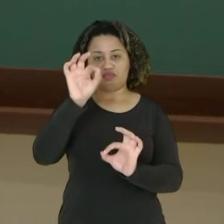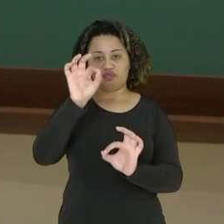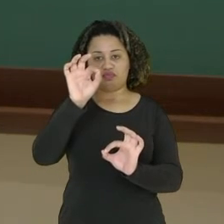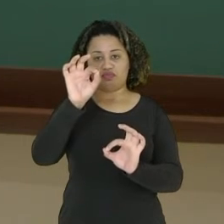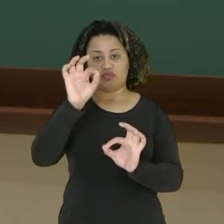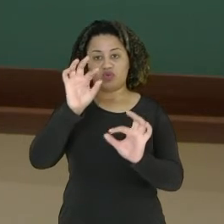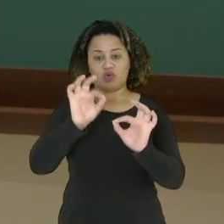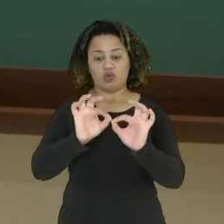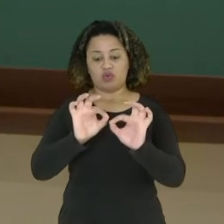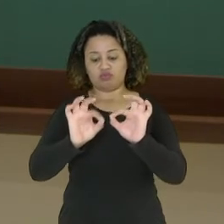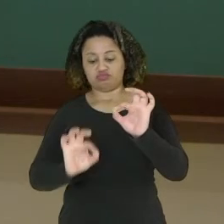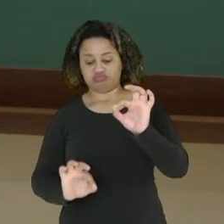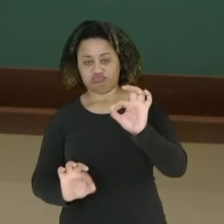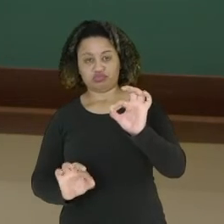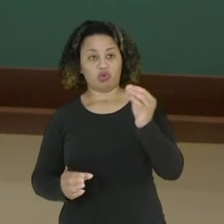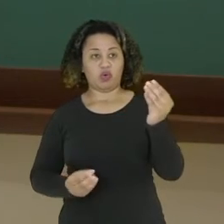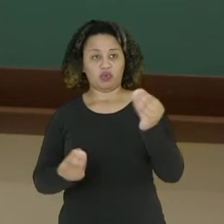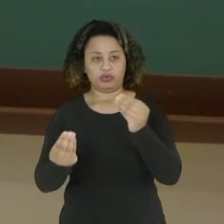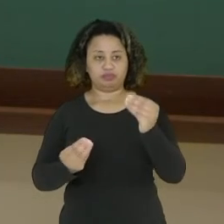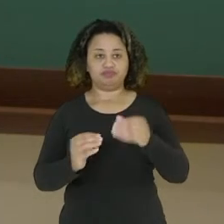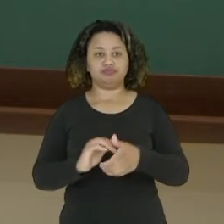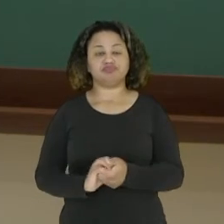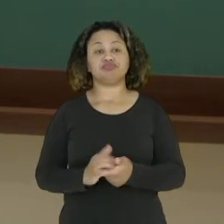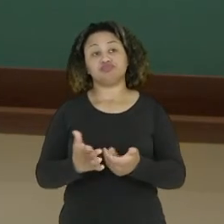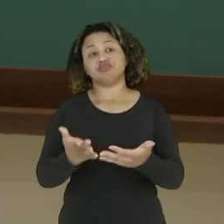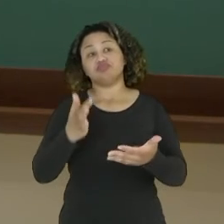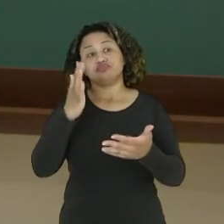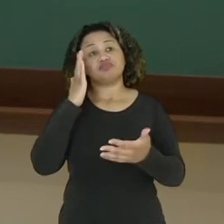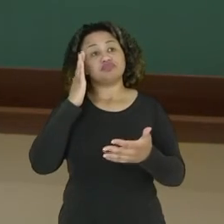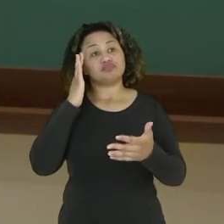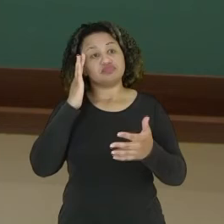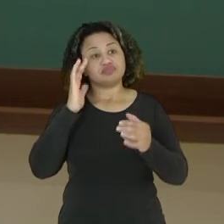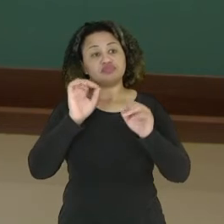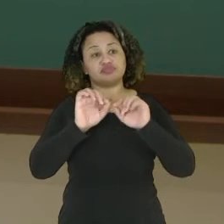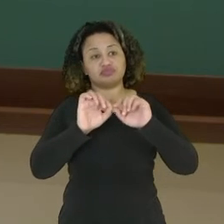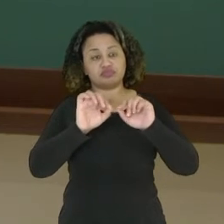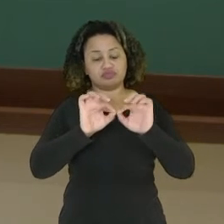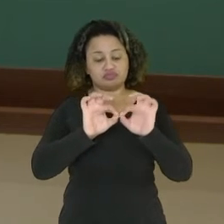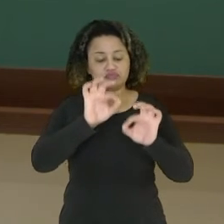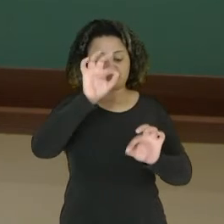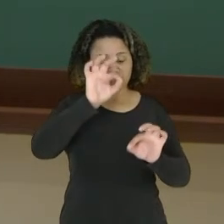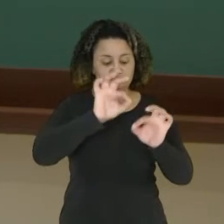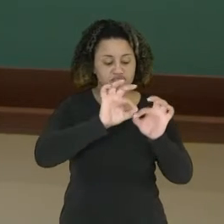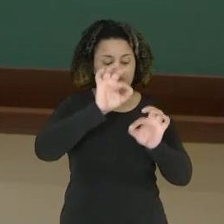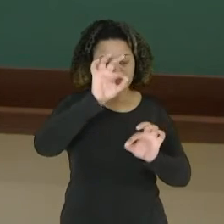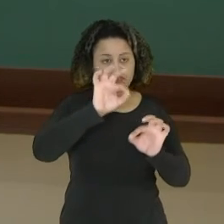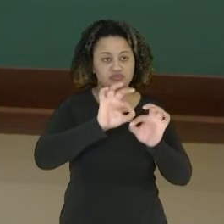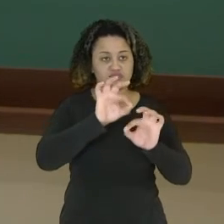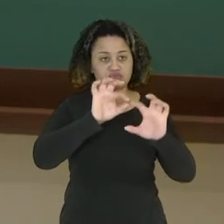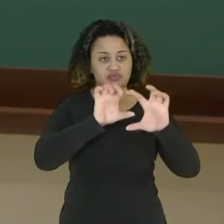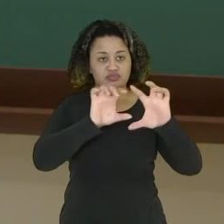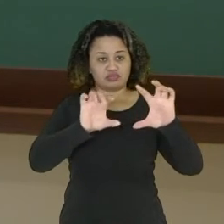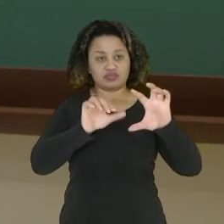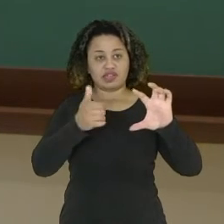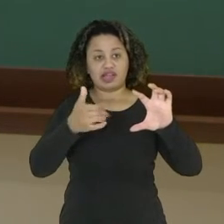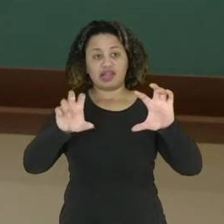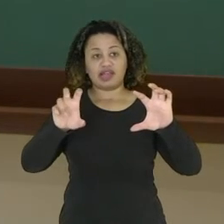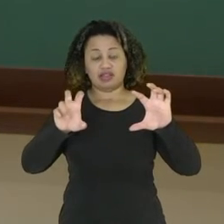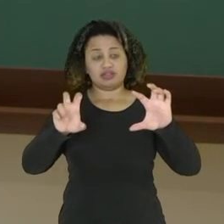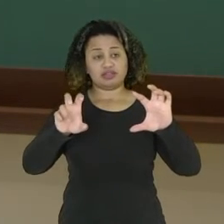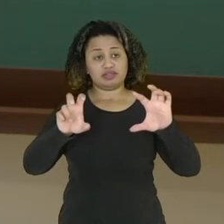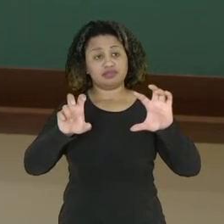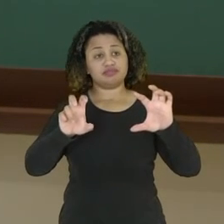até o extremo inferior. Se você sabe que toda essa distância, o tamanho total é 15